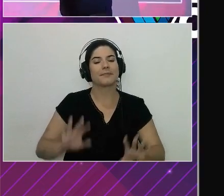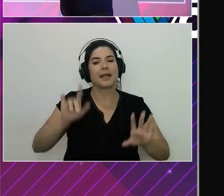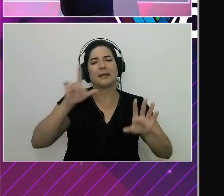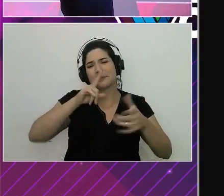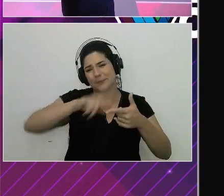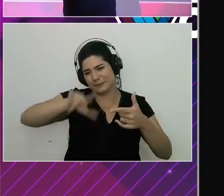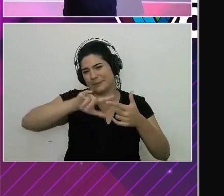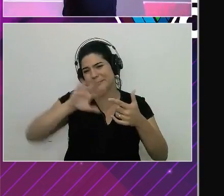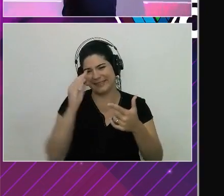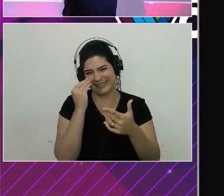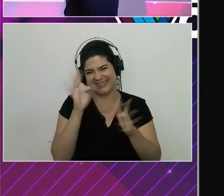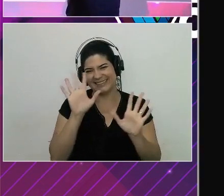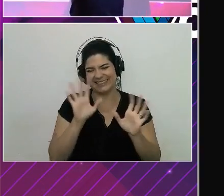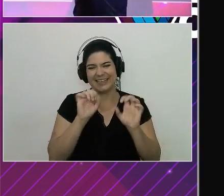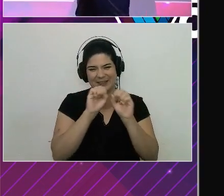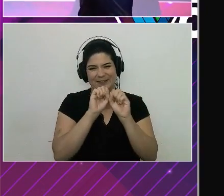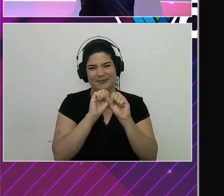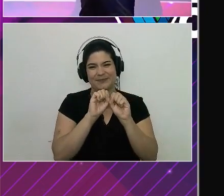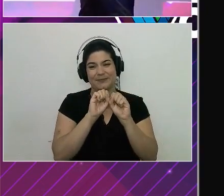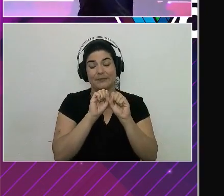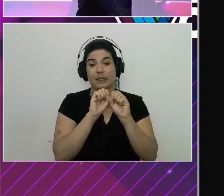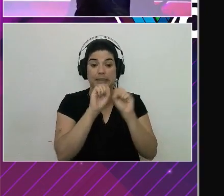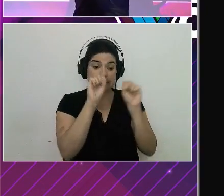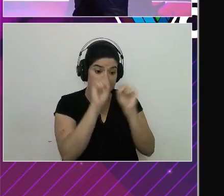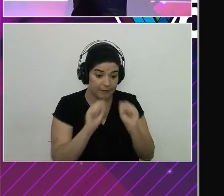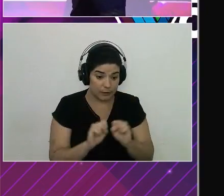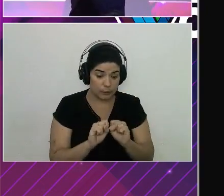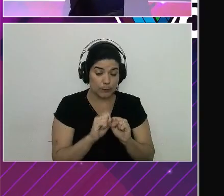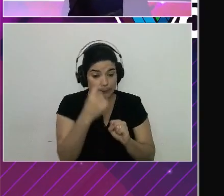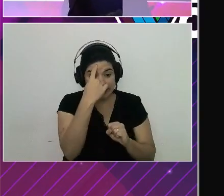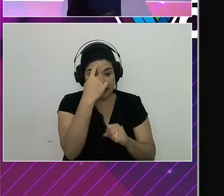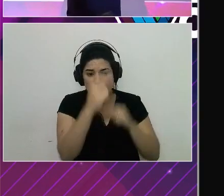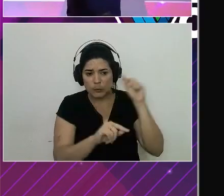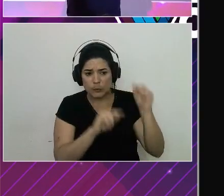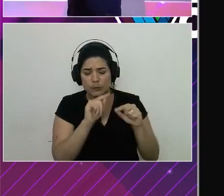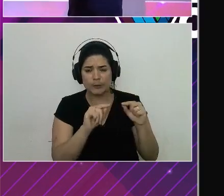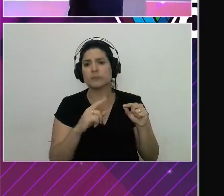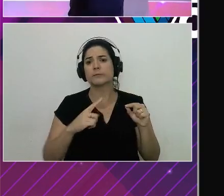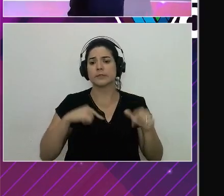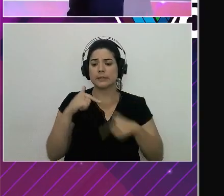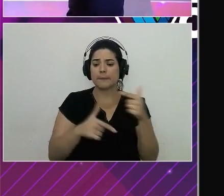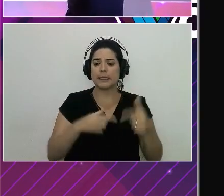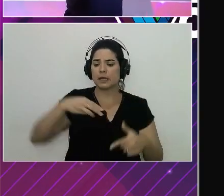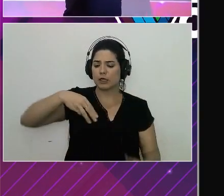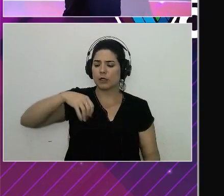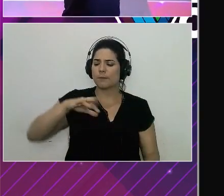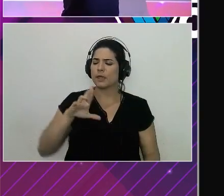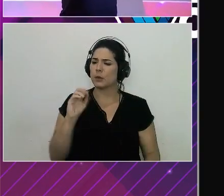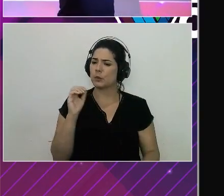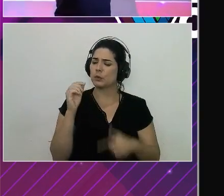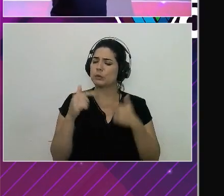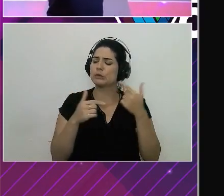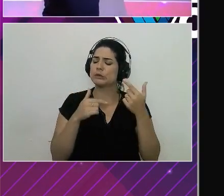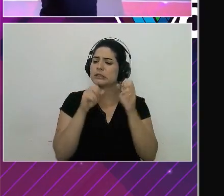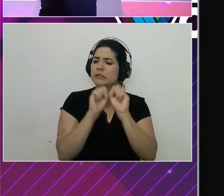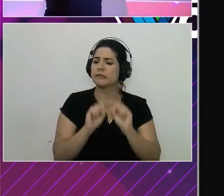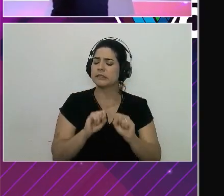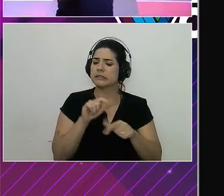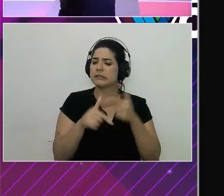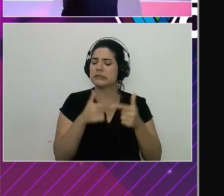em microserviços é, quando eu estou trabalhando com microserviços, eu posso ter várias comunicações entre os serviços, e